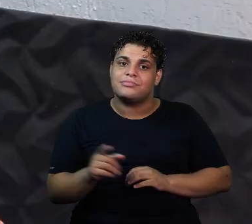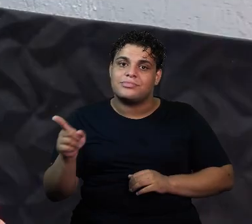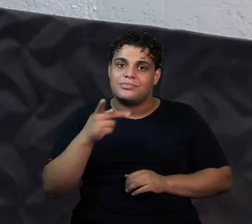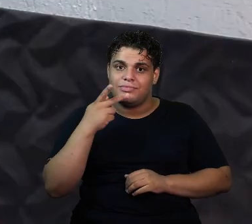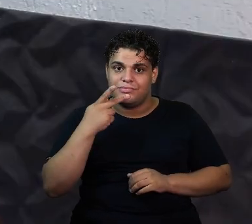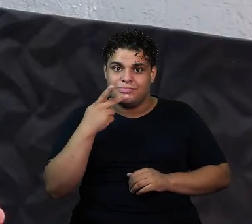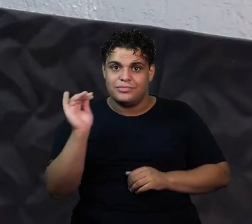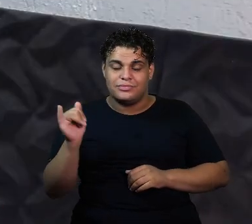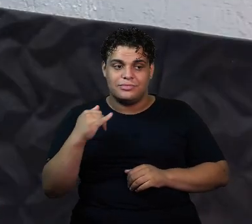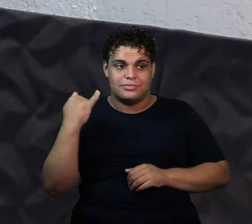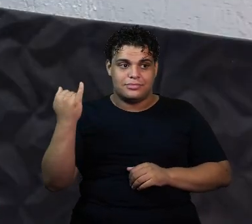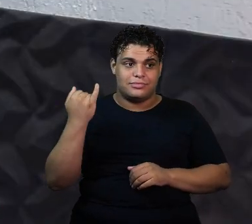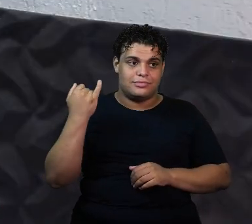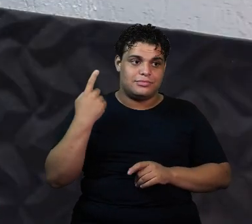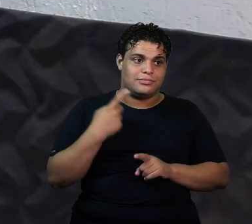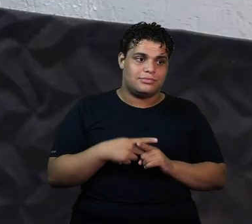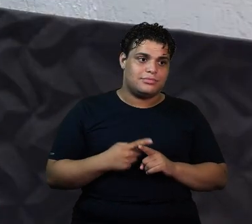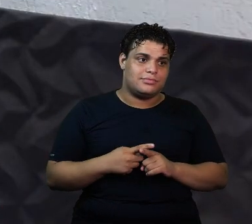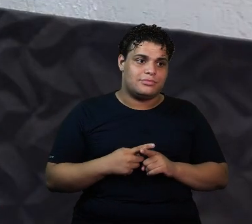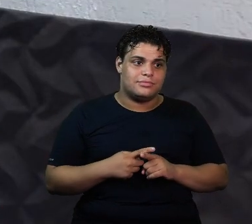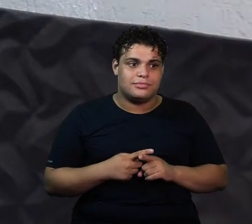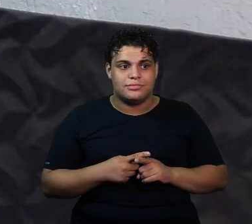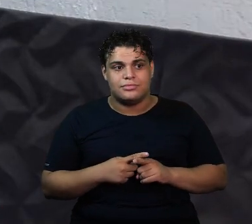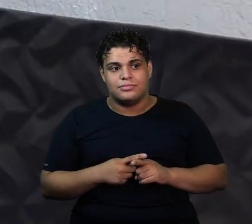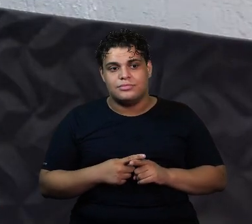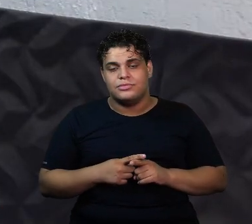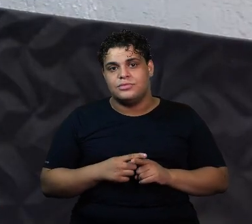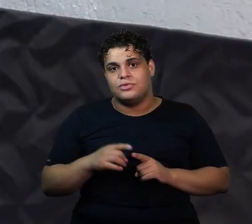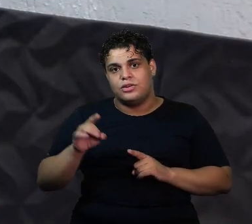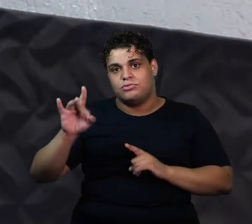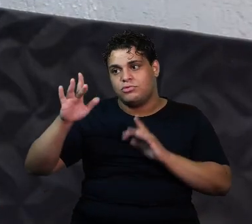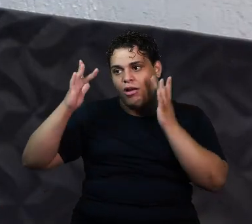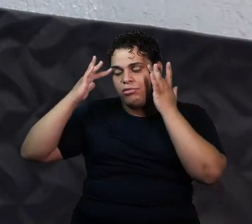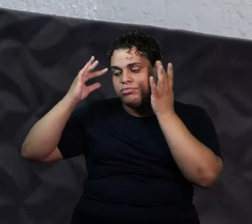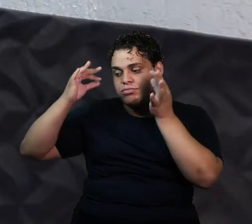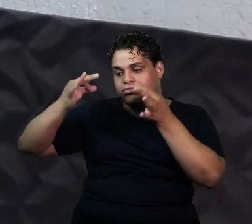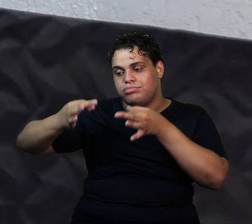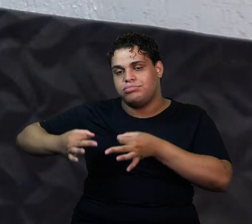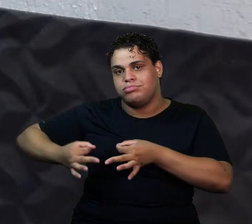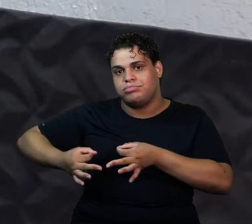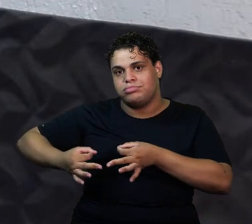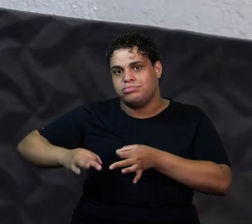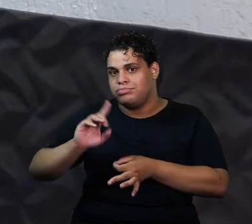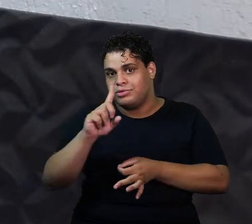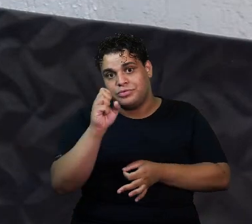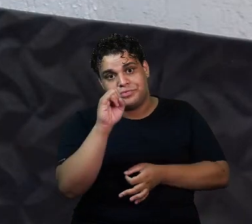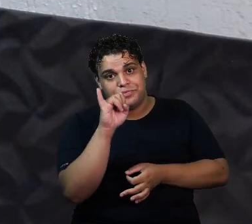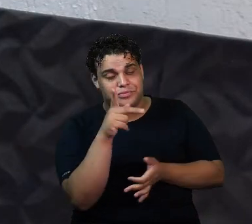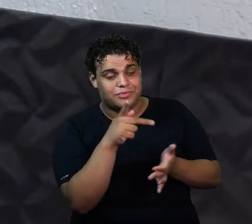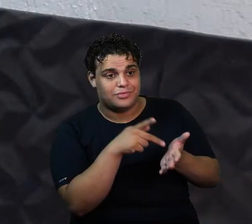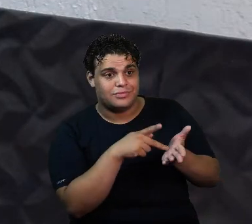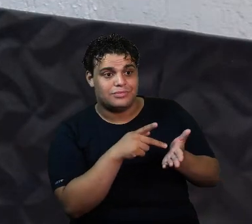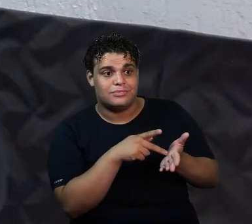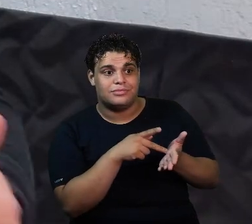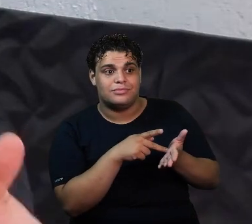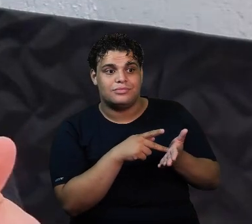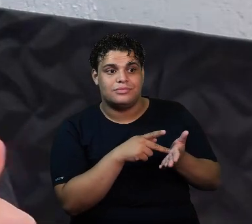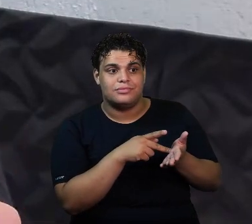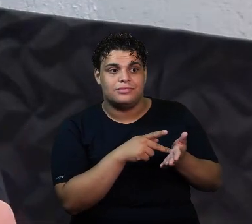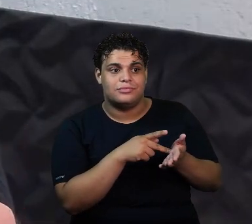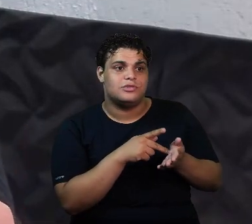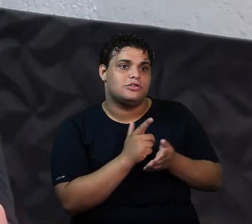ponto muito importante, porque não basta só conscientizar elas, né? Se elas realmente